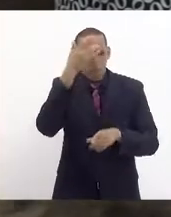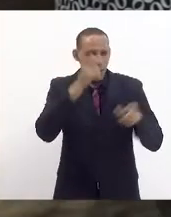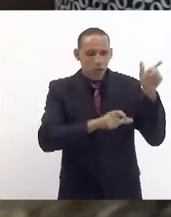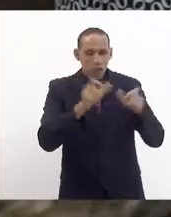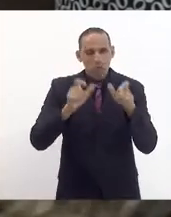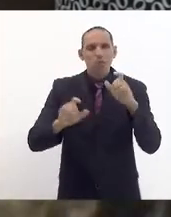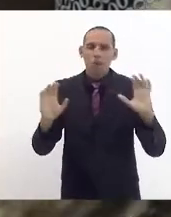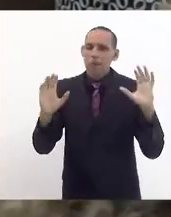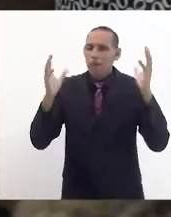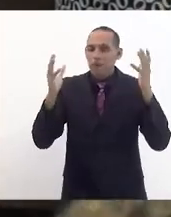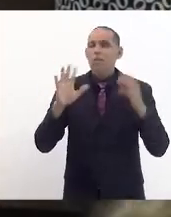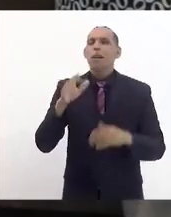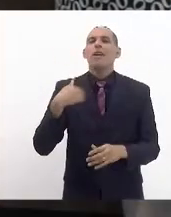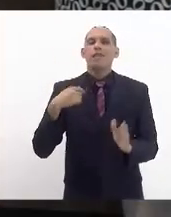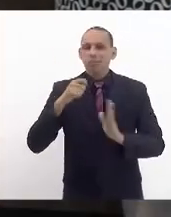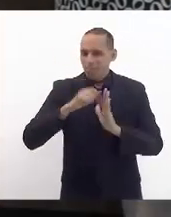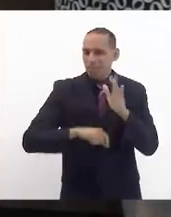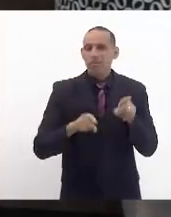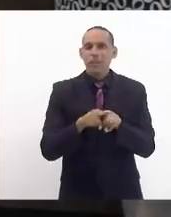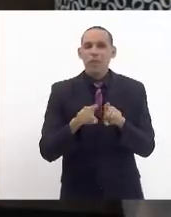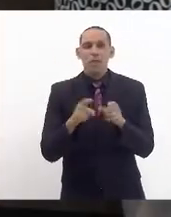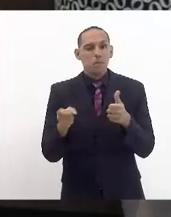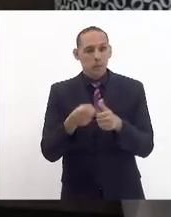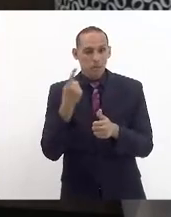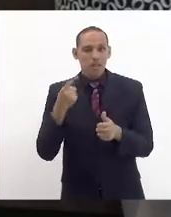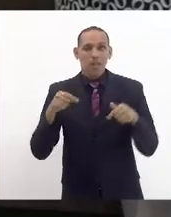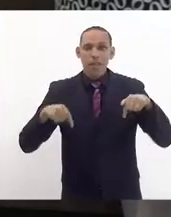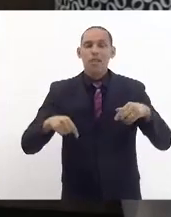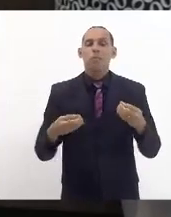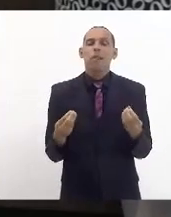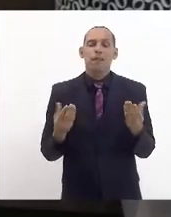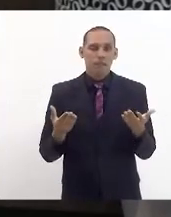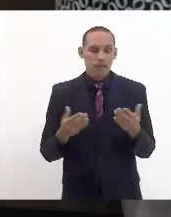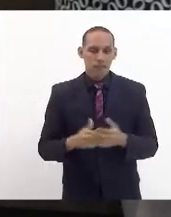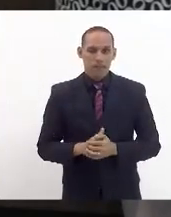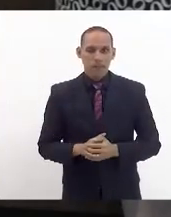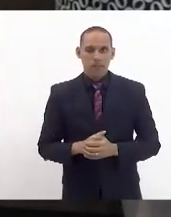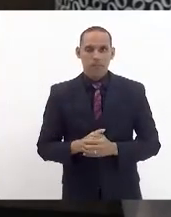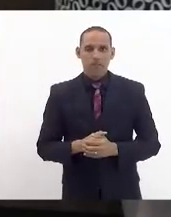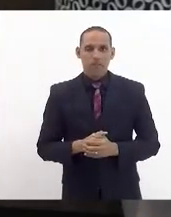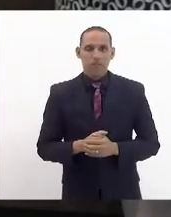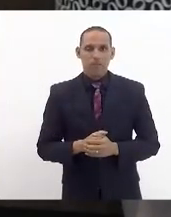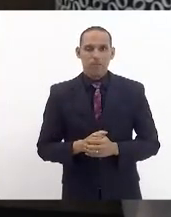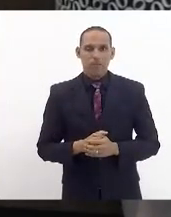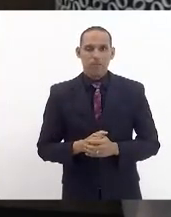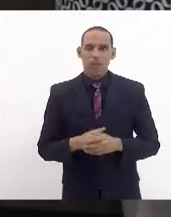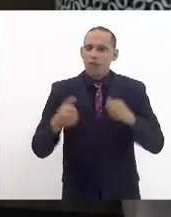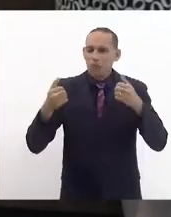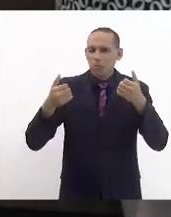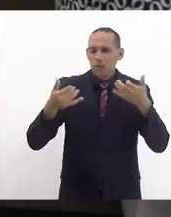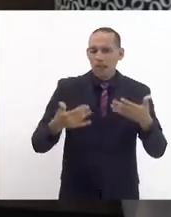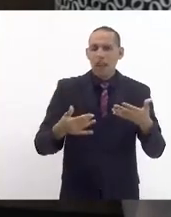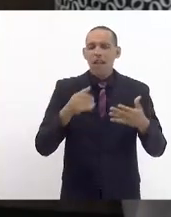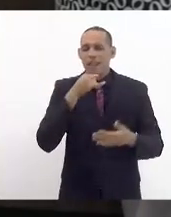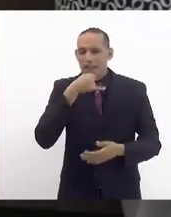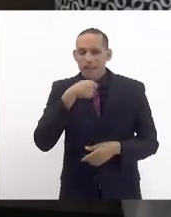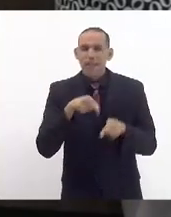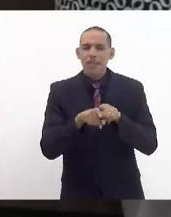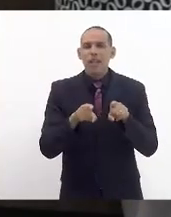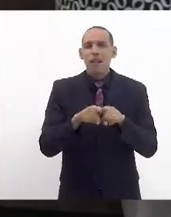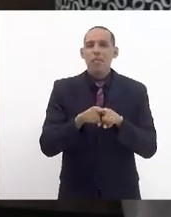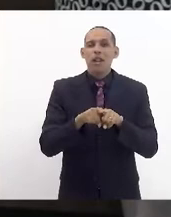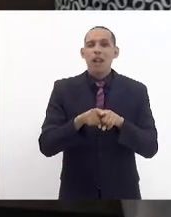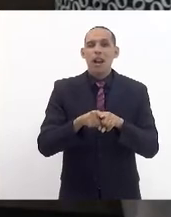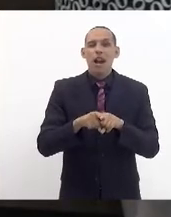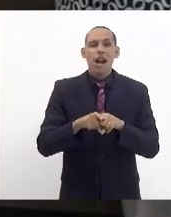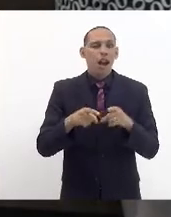Senhor presidente, mas eu me inscrevi inicialmente, inclusive, aqui para relatar e lamentar a violência política que